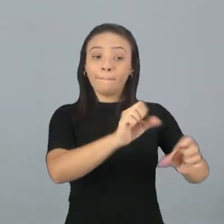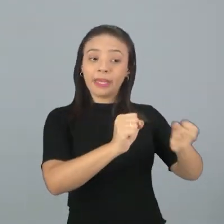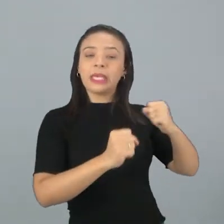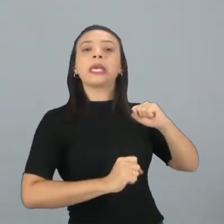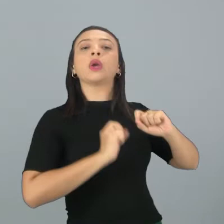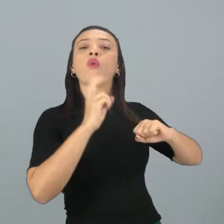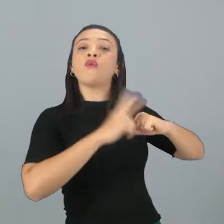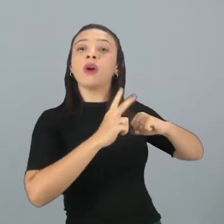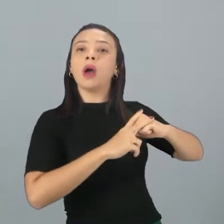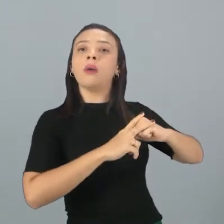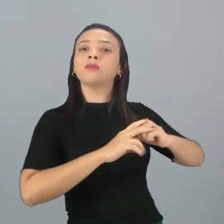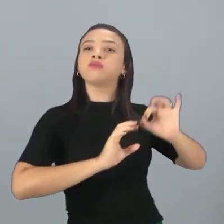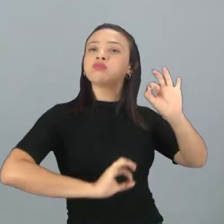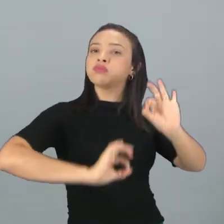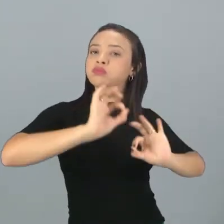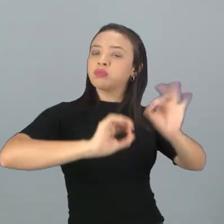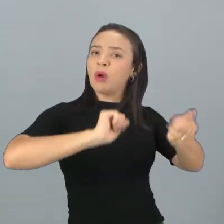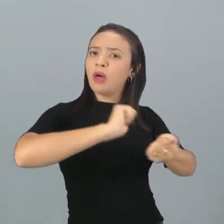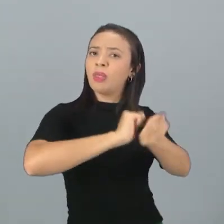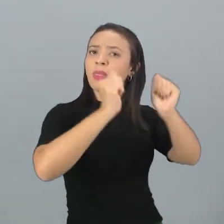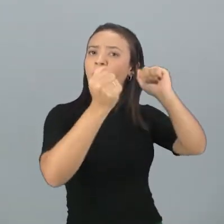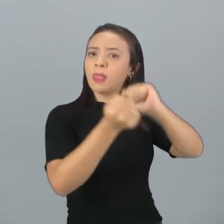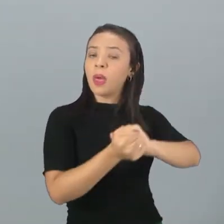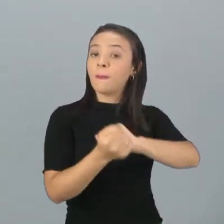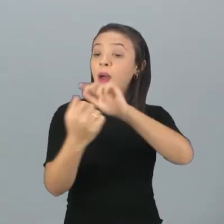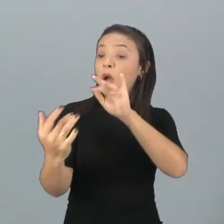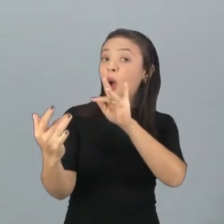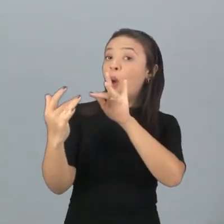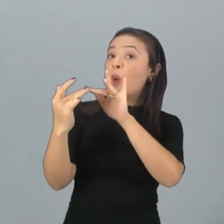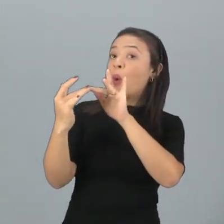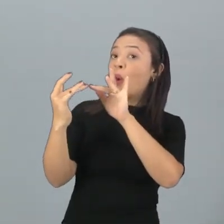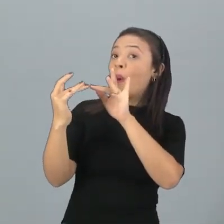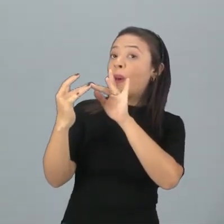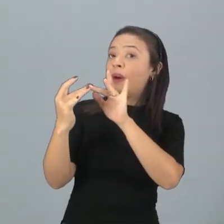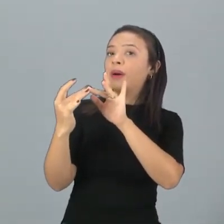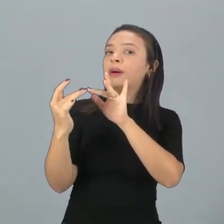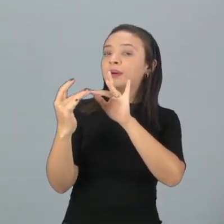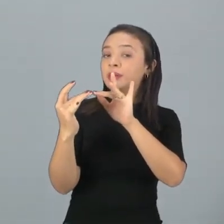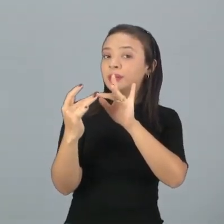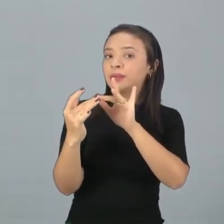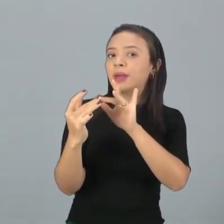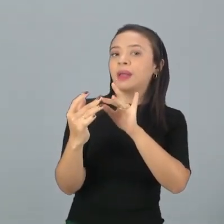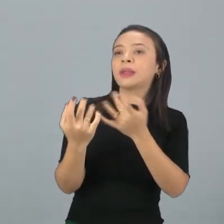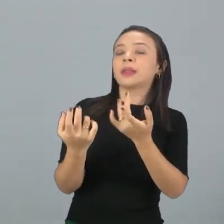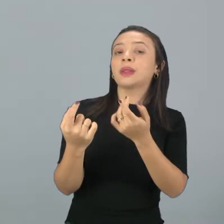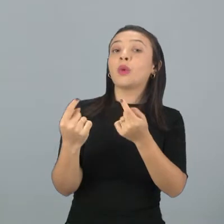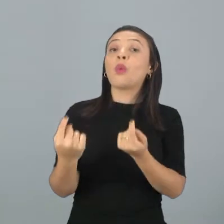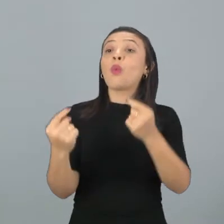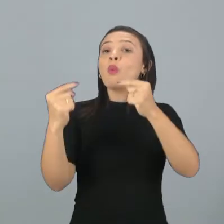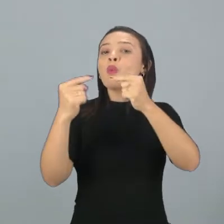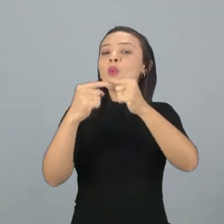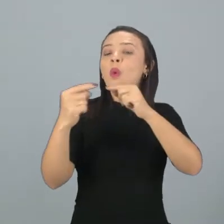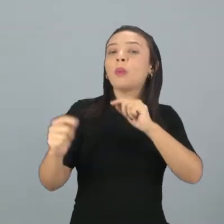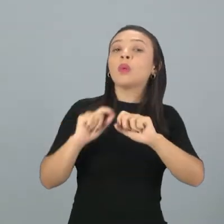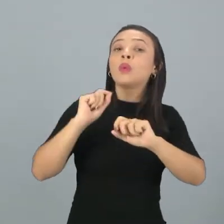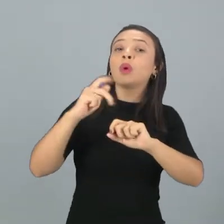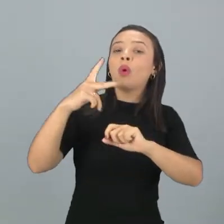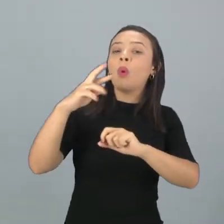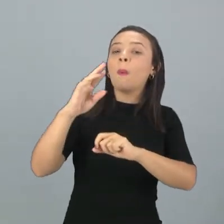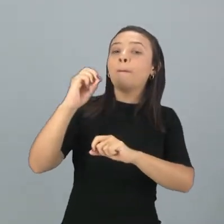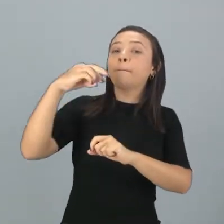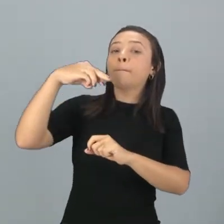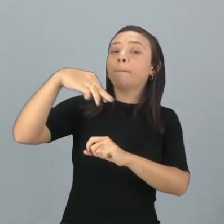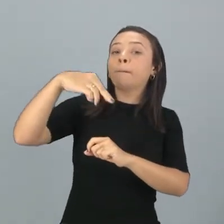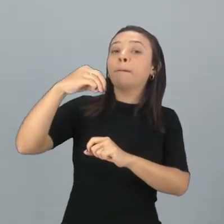eu adaptei, eu moldei esse verbo para combinar com a pessoa, ou seja, com o pronome. A mesma coisa a gente faz com o verbo to